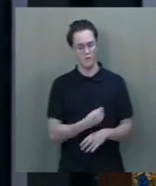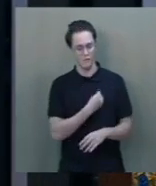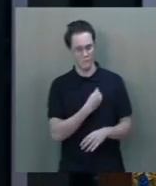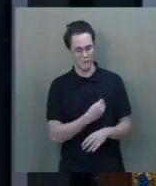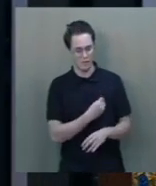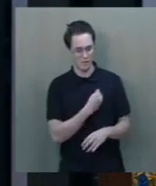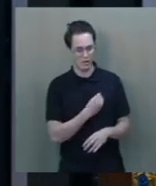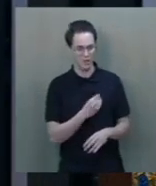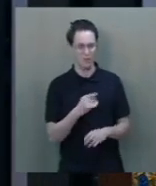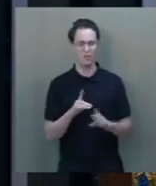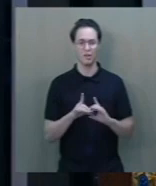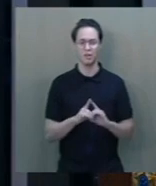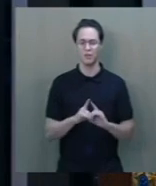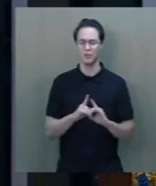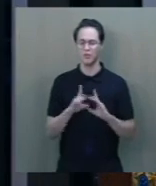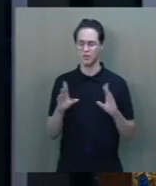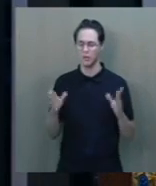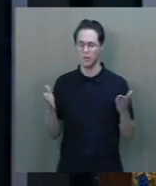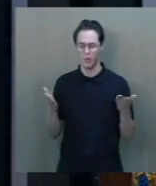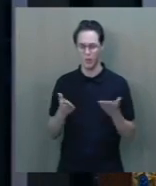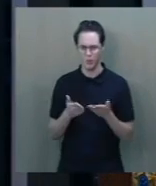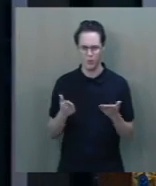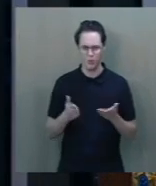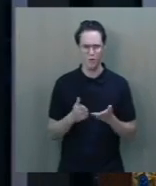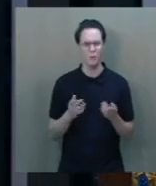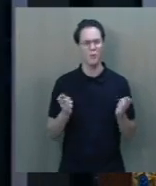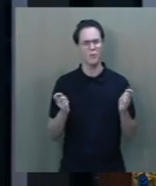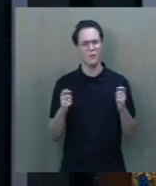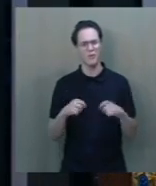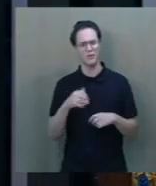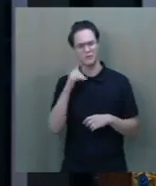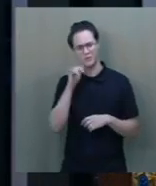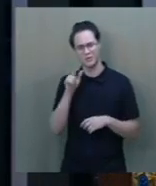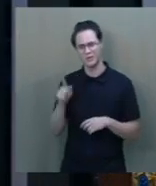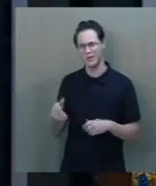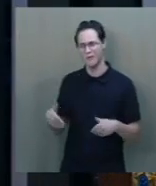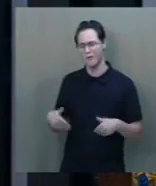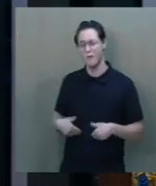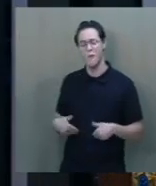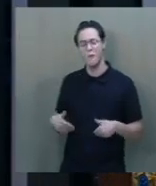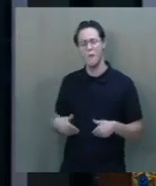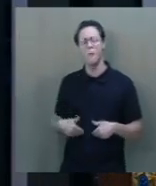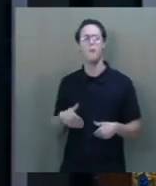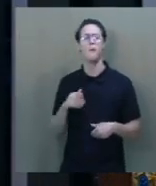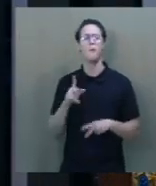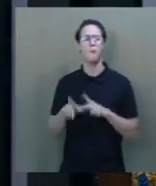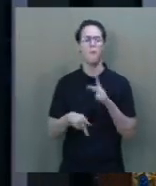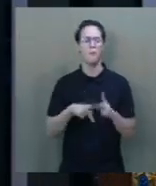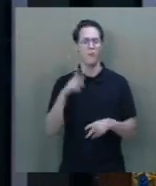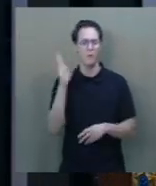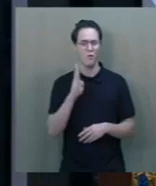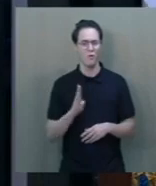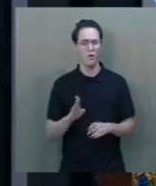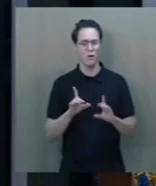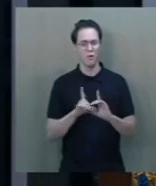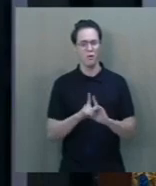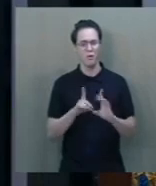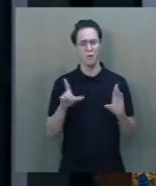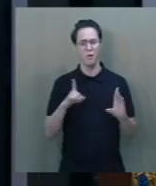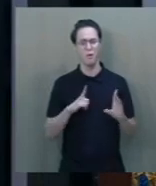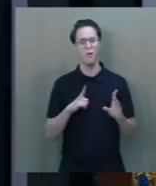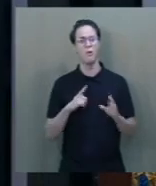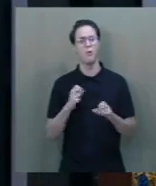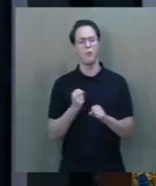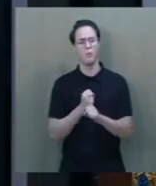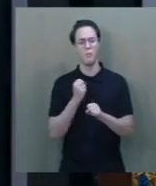Uma democracia que mate a fome dos brasileiros, uma democracia que gere empregos, uma democracia que construa pontes